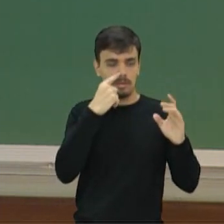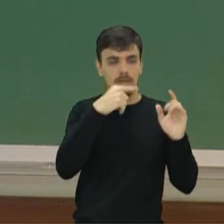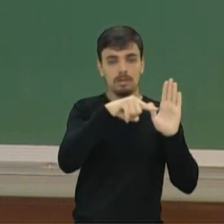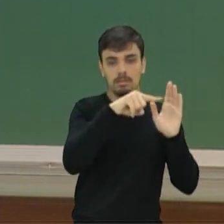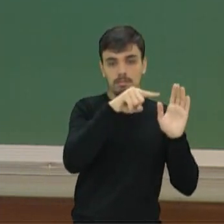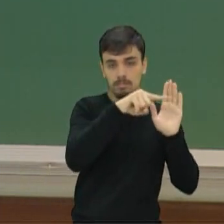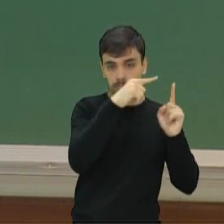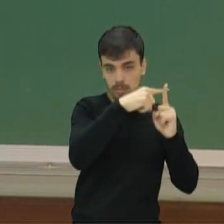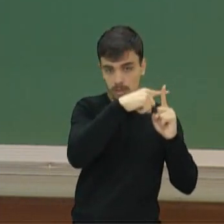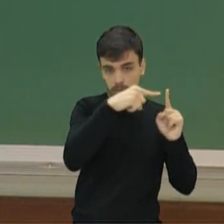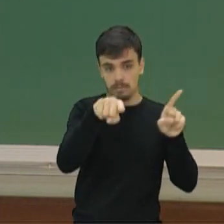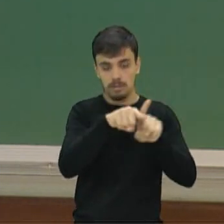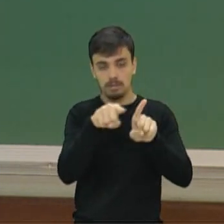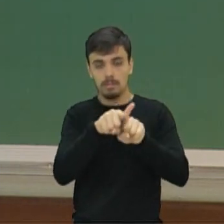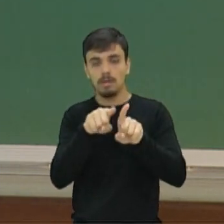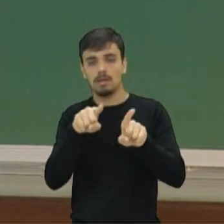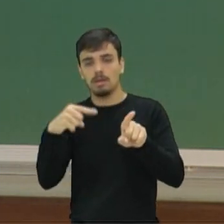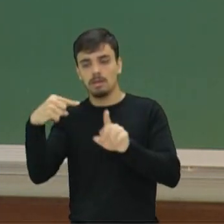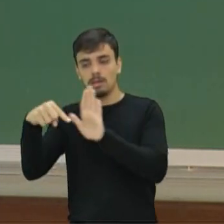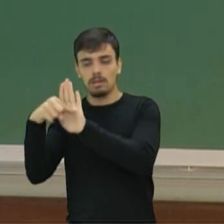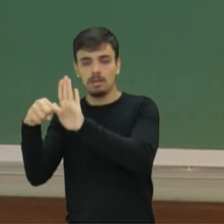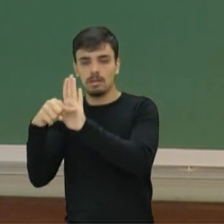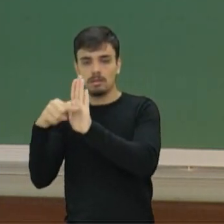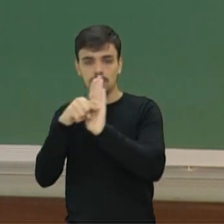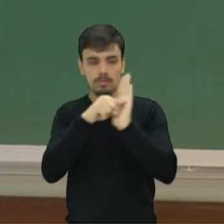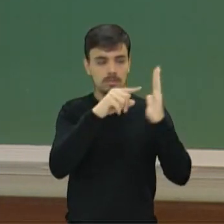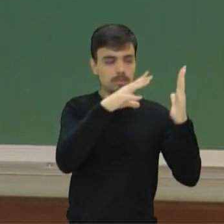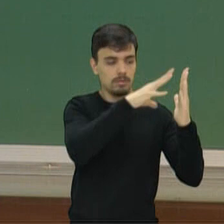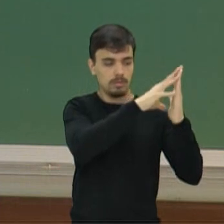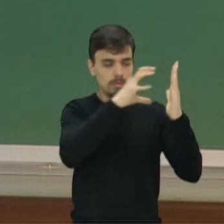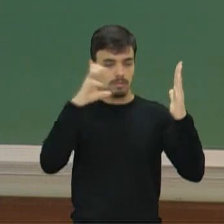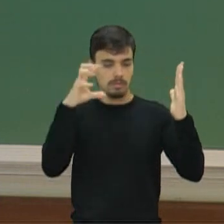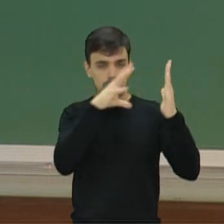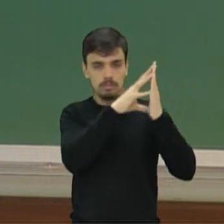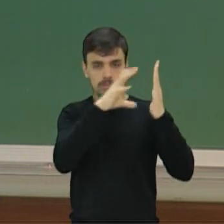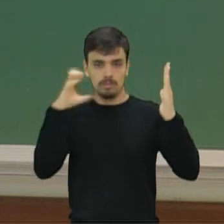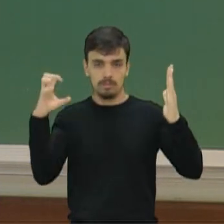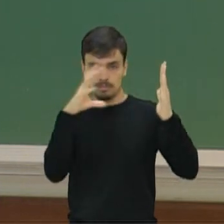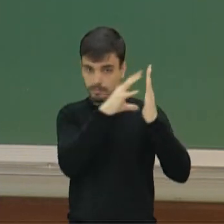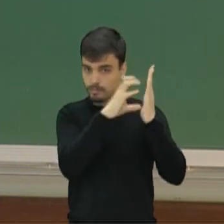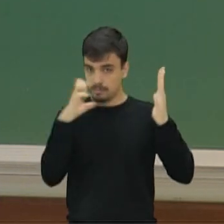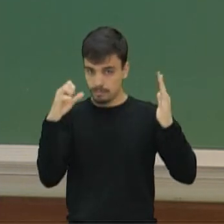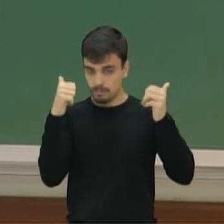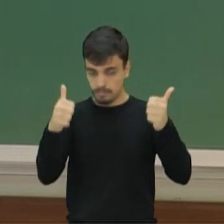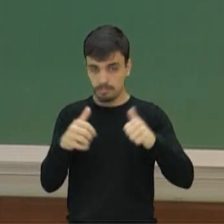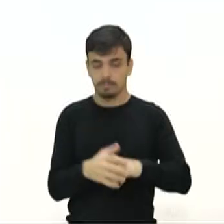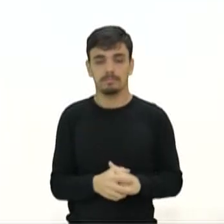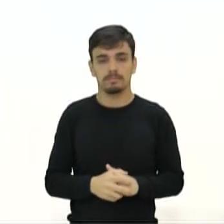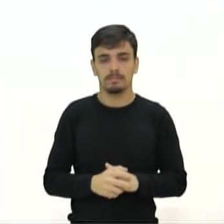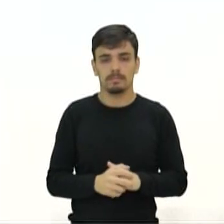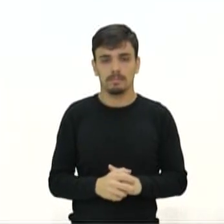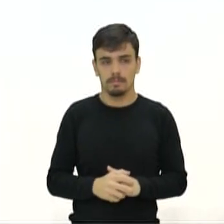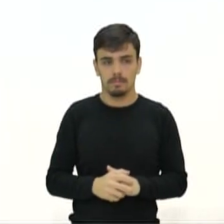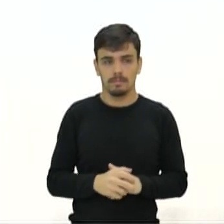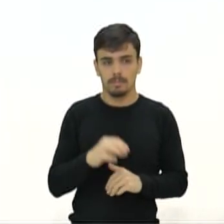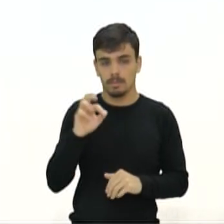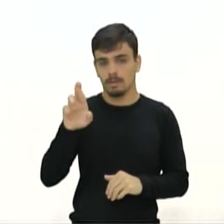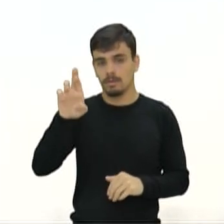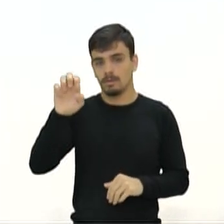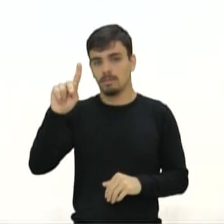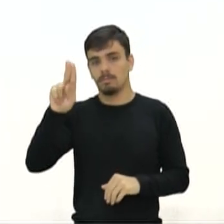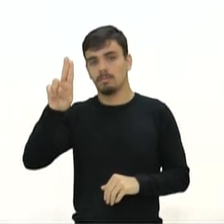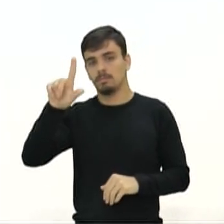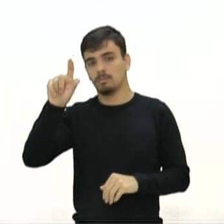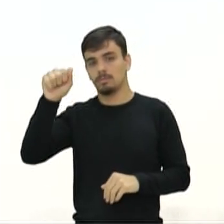linhas saem da positiva e entram na negativa. Interação de atração. E a repulsão? A repulsão, eu pego lá